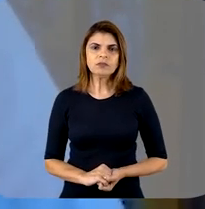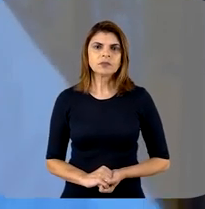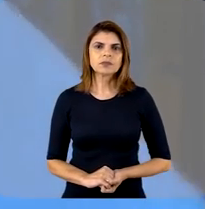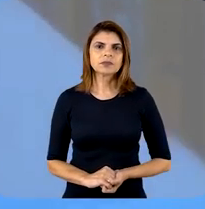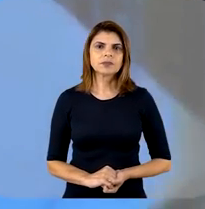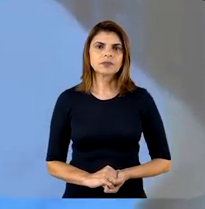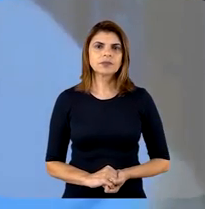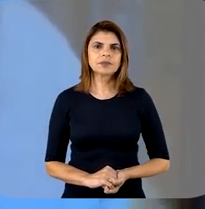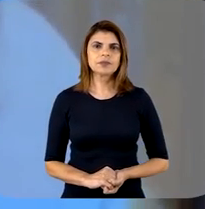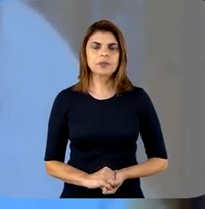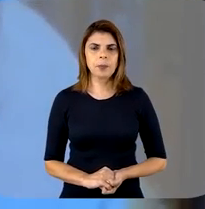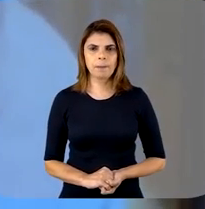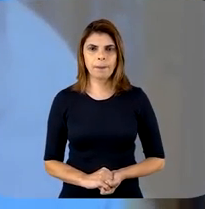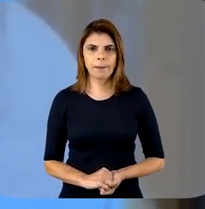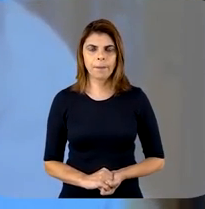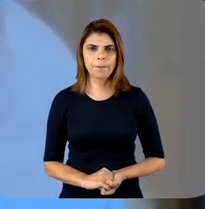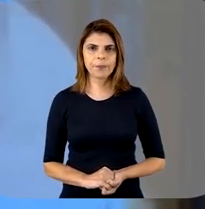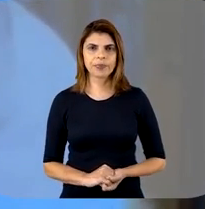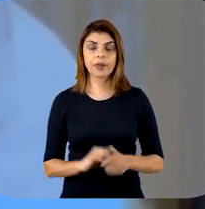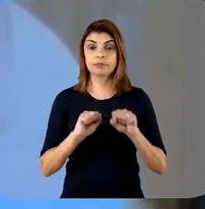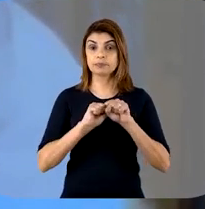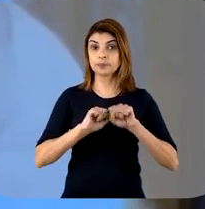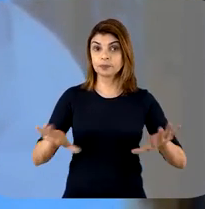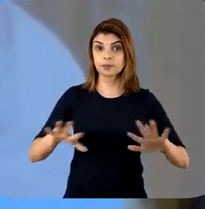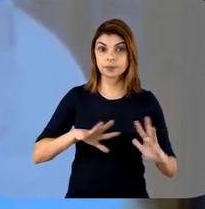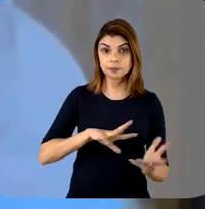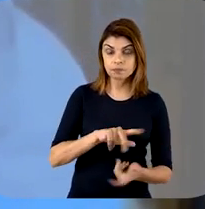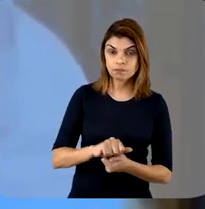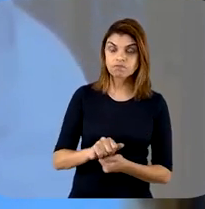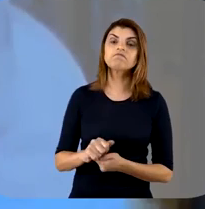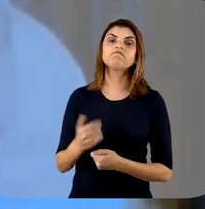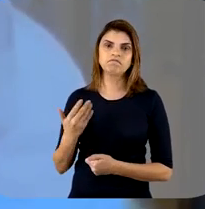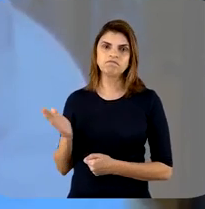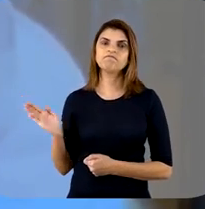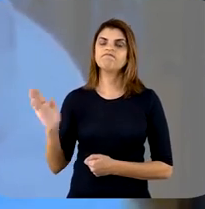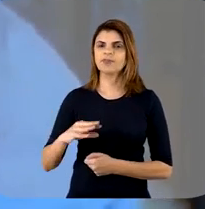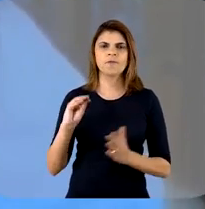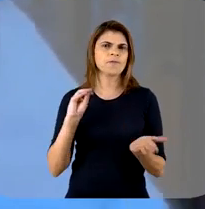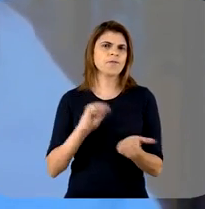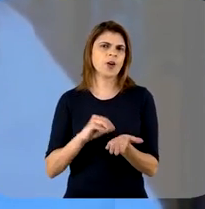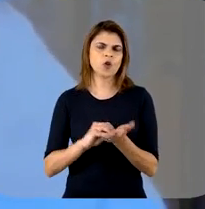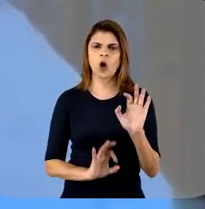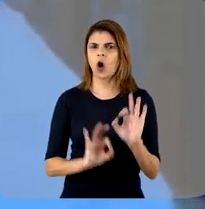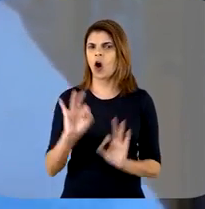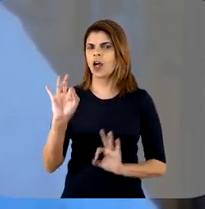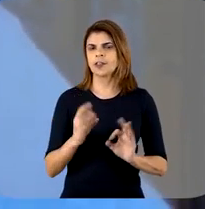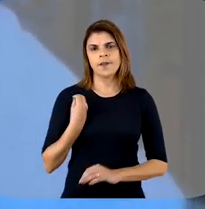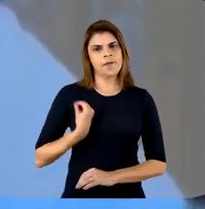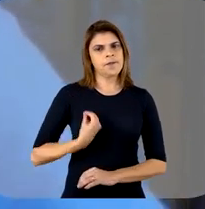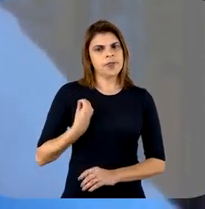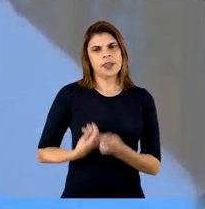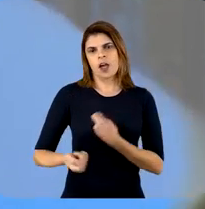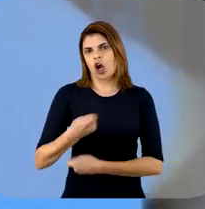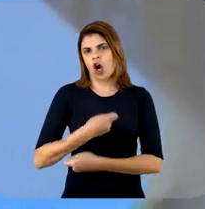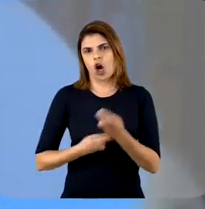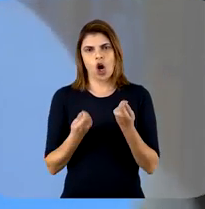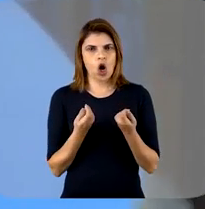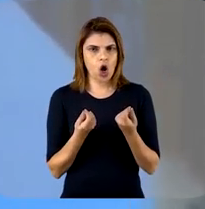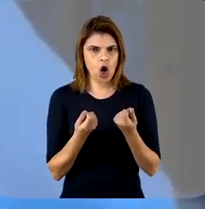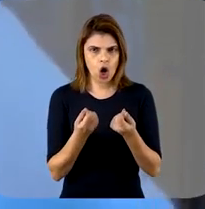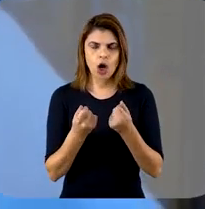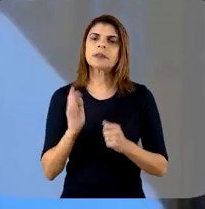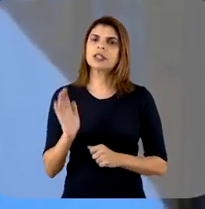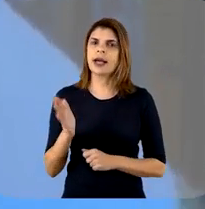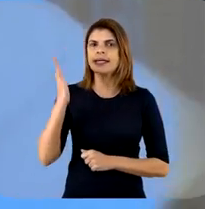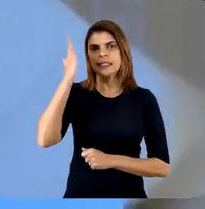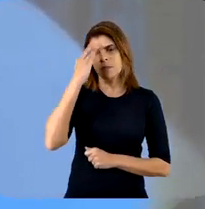Bem, repare, a pandemia ela trouxe uma desorganização da vida econômica, né? Nós, aqui ninguém é,